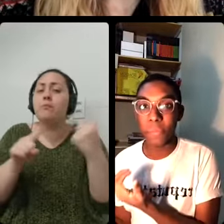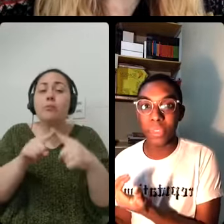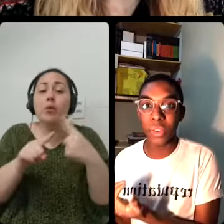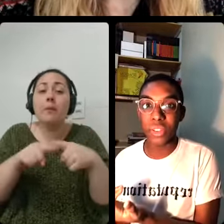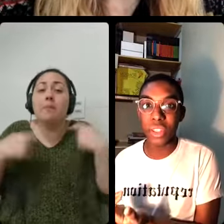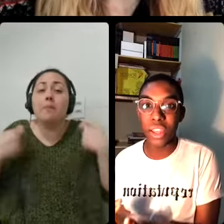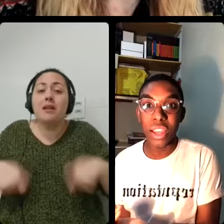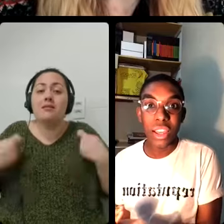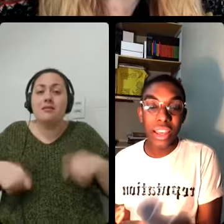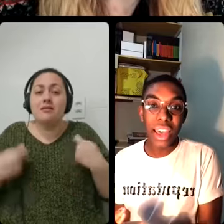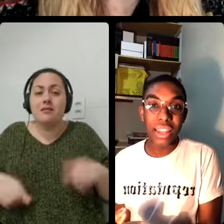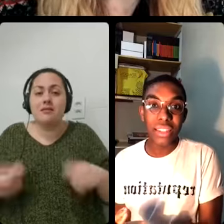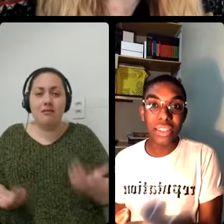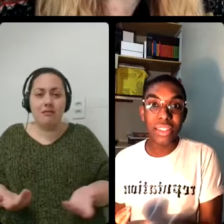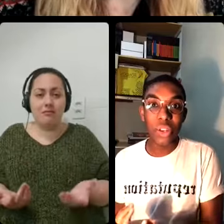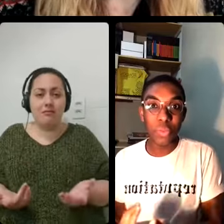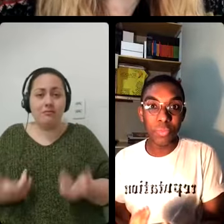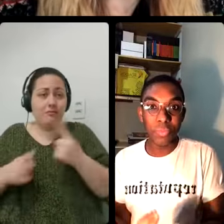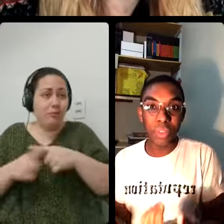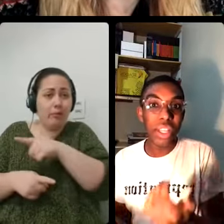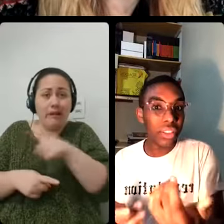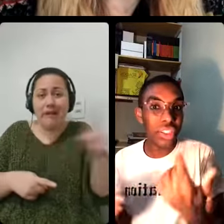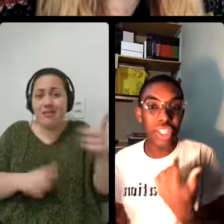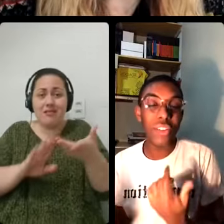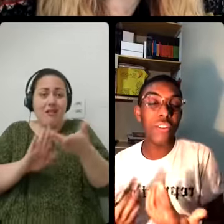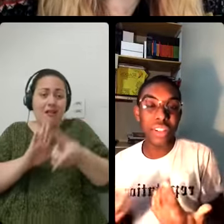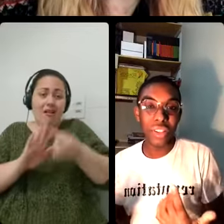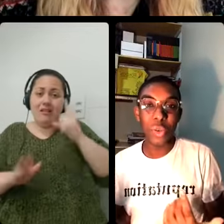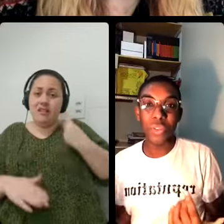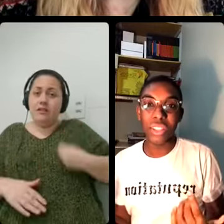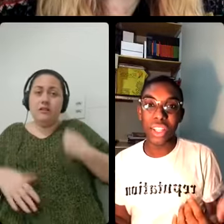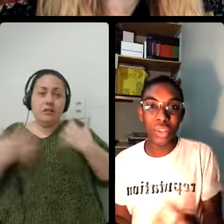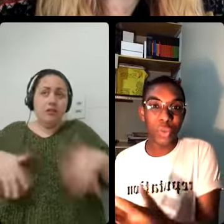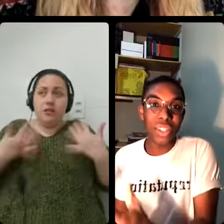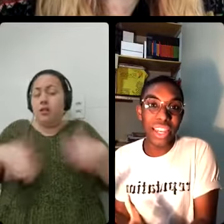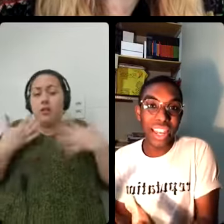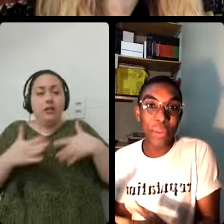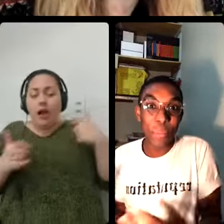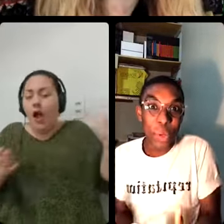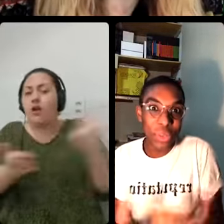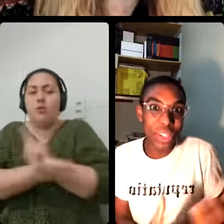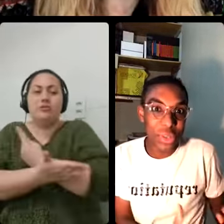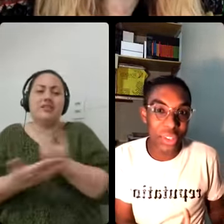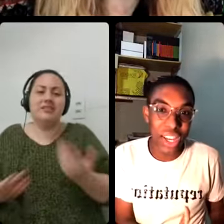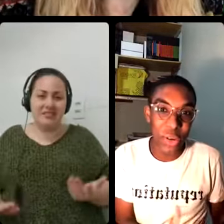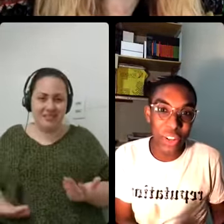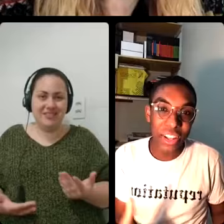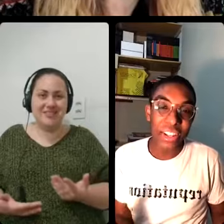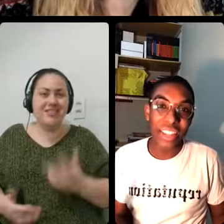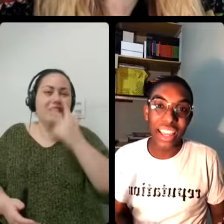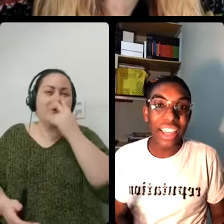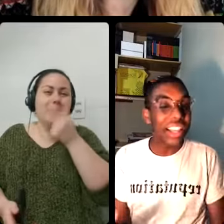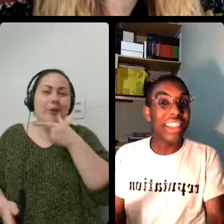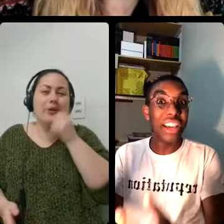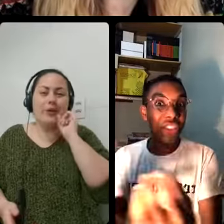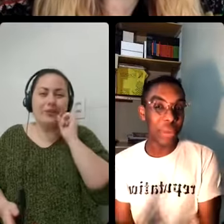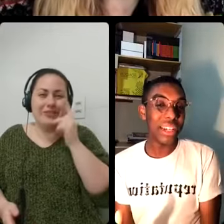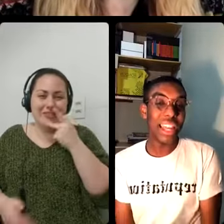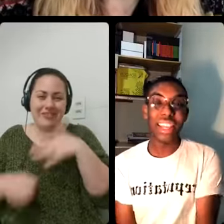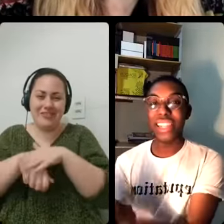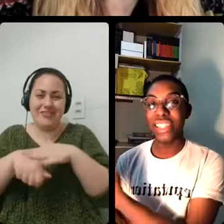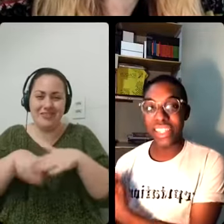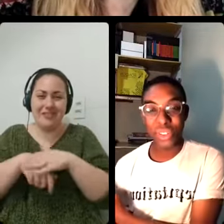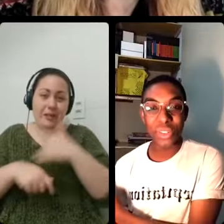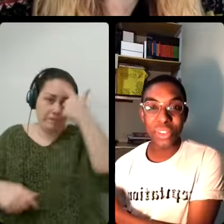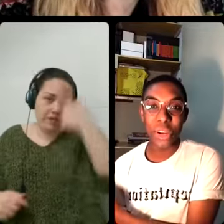sabe? Então, assim, elas estão... Nem que a gente estava conversando ontem, né? Que o ser, ele é biopsicossocial, né? da forma